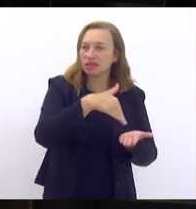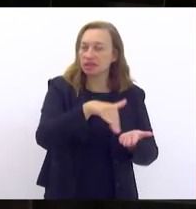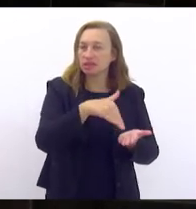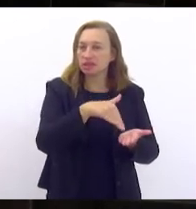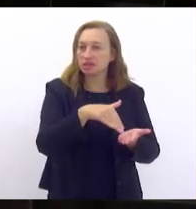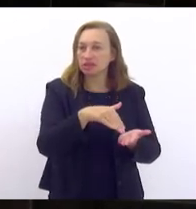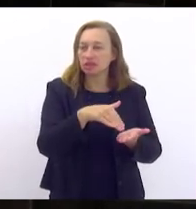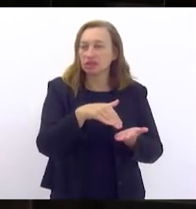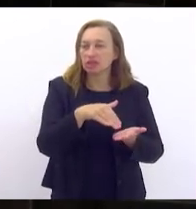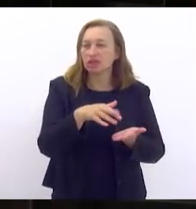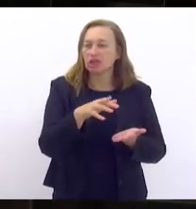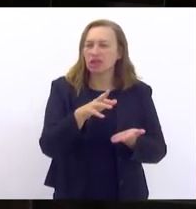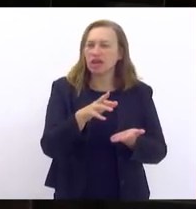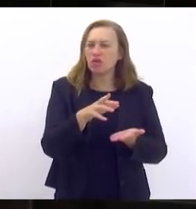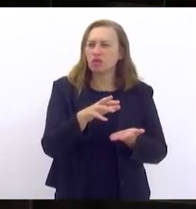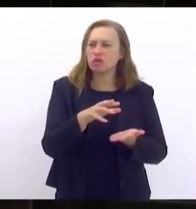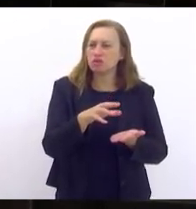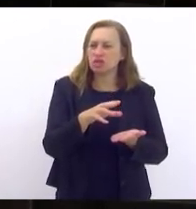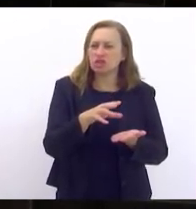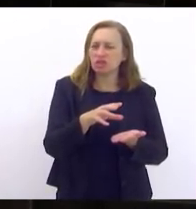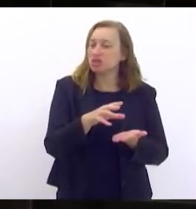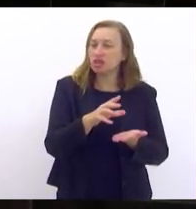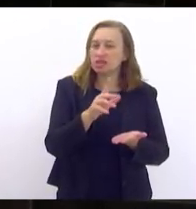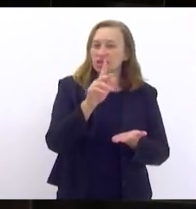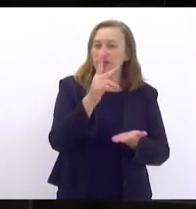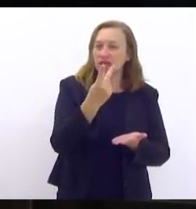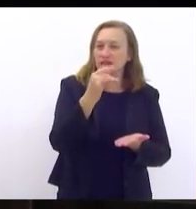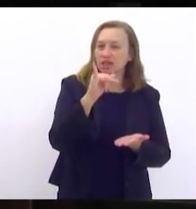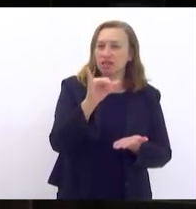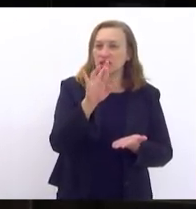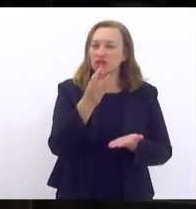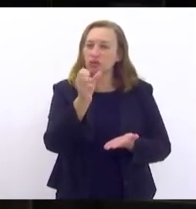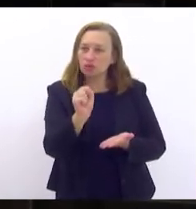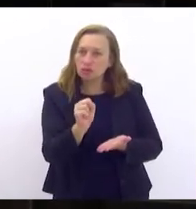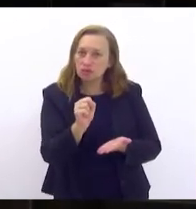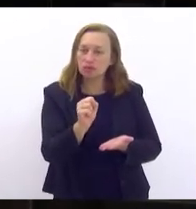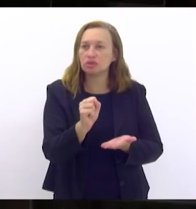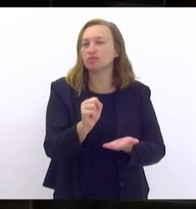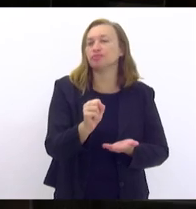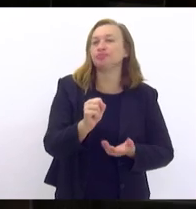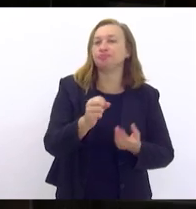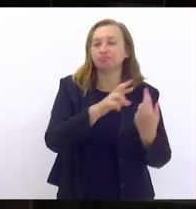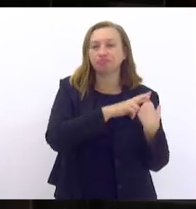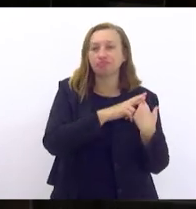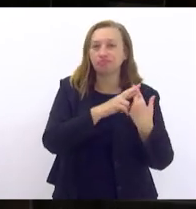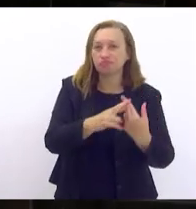hídricos e sustentabilidade ambiental da secretaria do estado de ambientes sustentabilidade